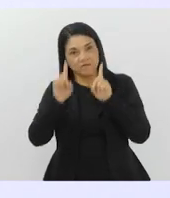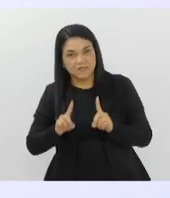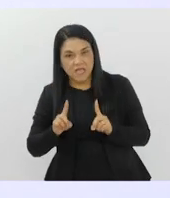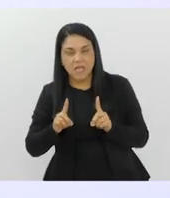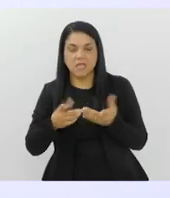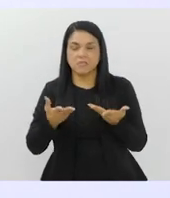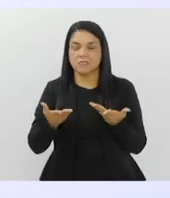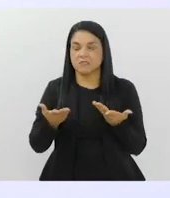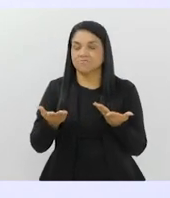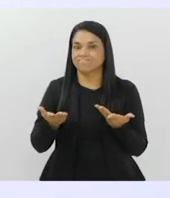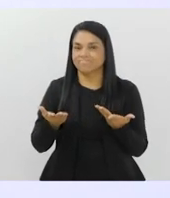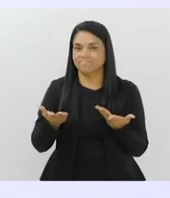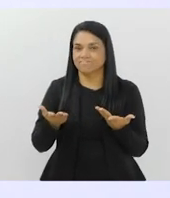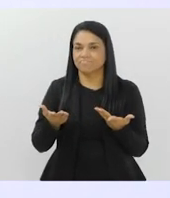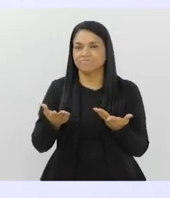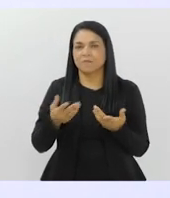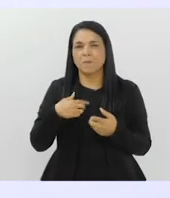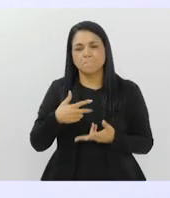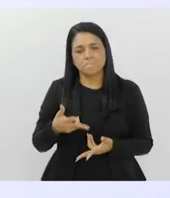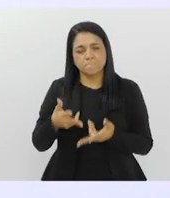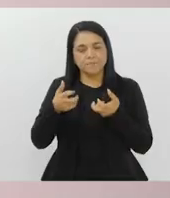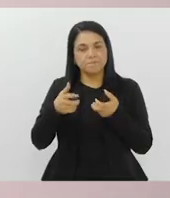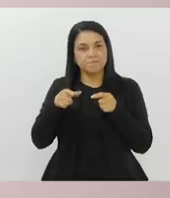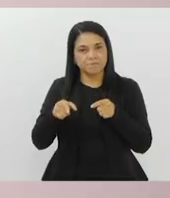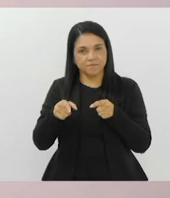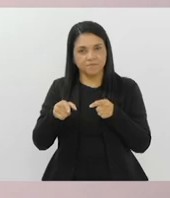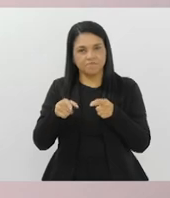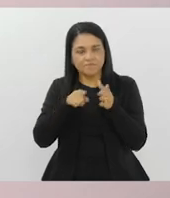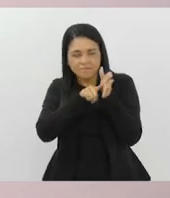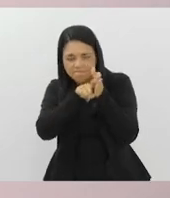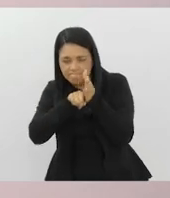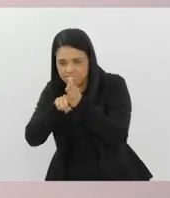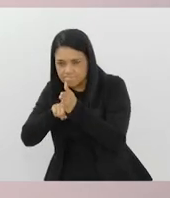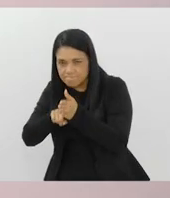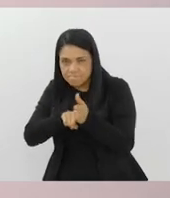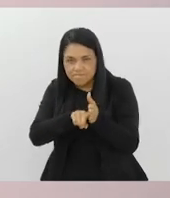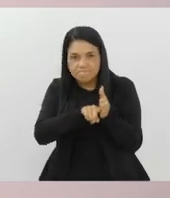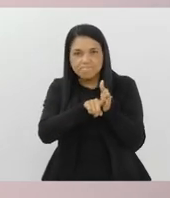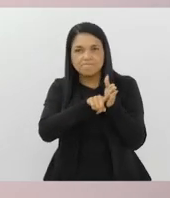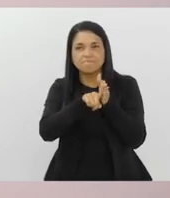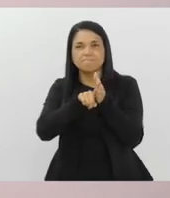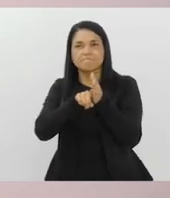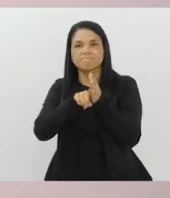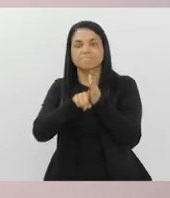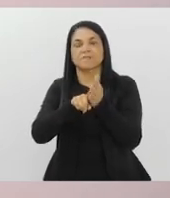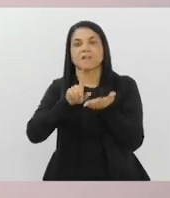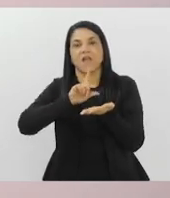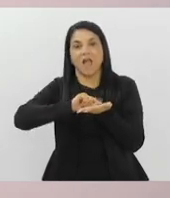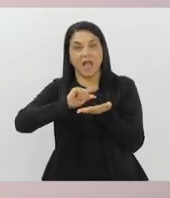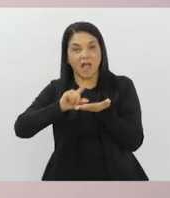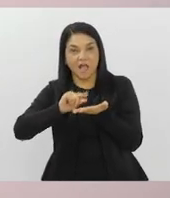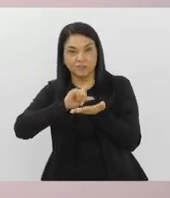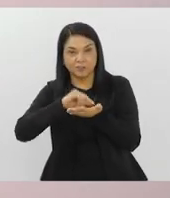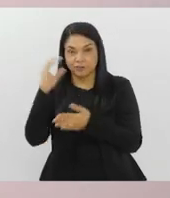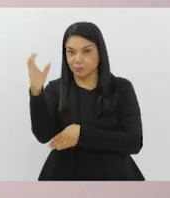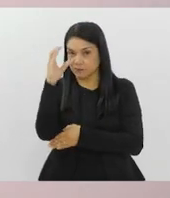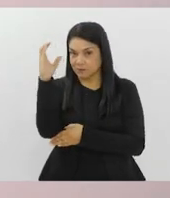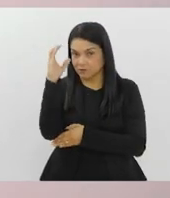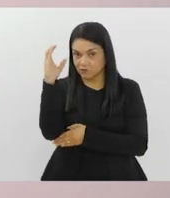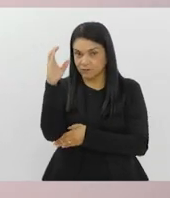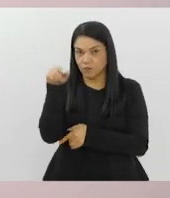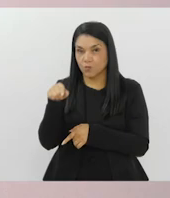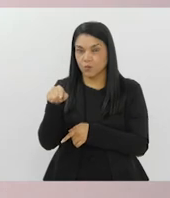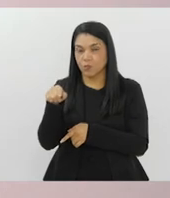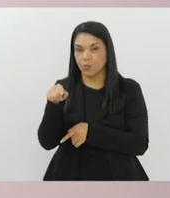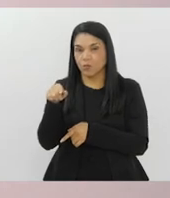formação, vocês já buscaram em algum indexador de artigos científicos o